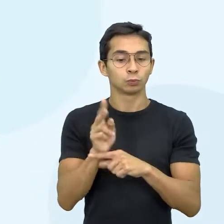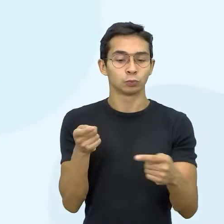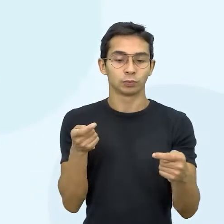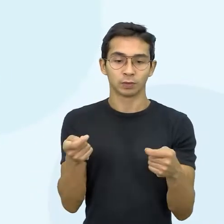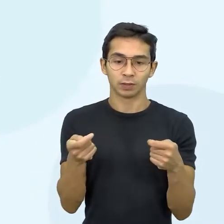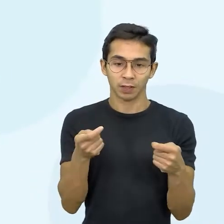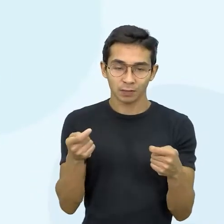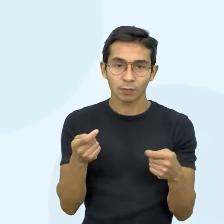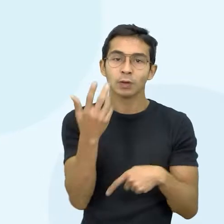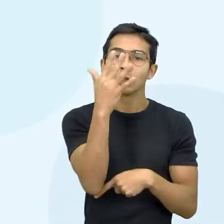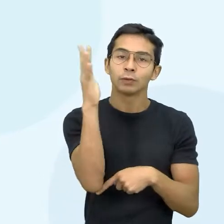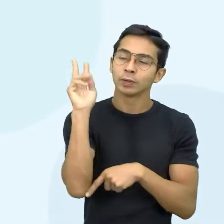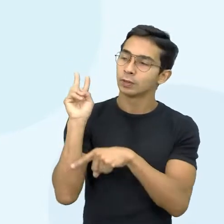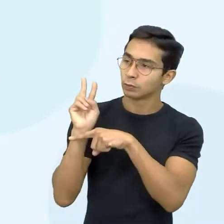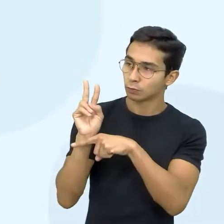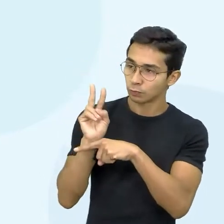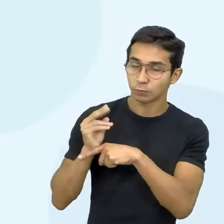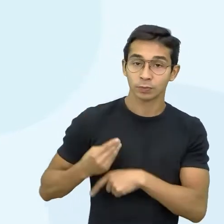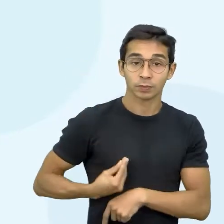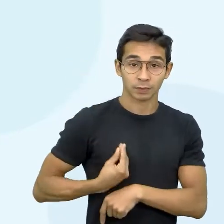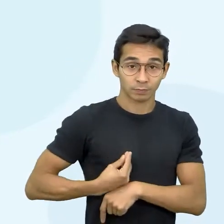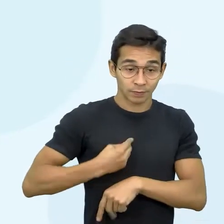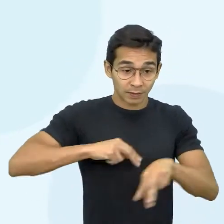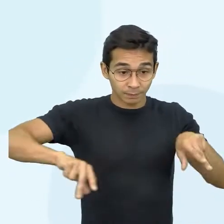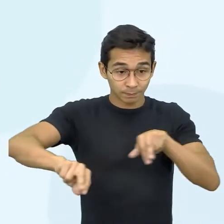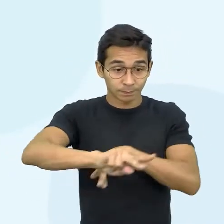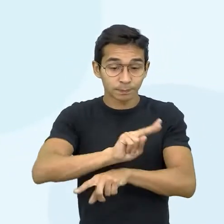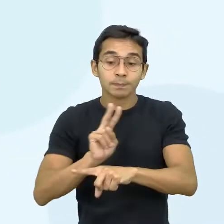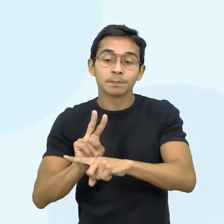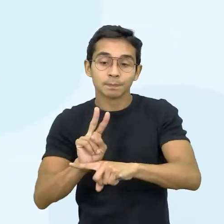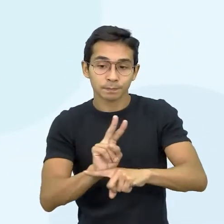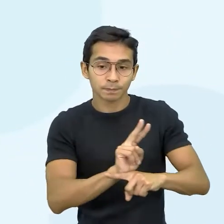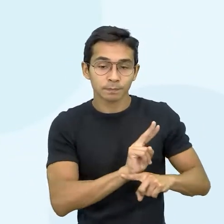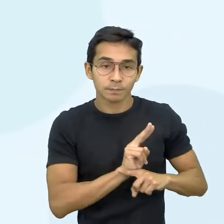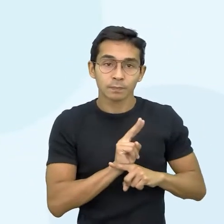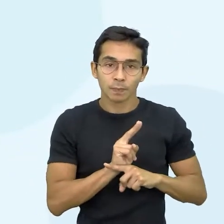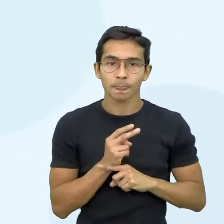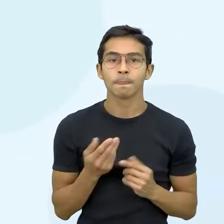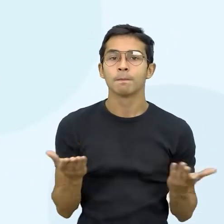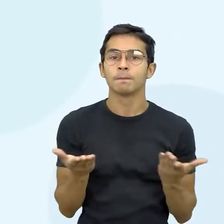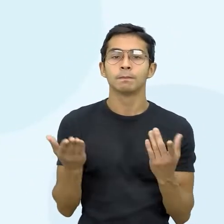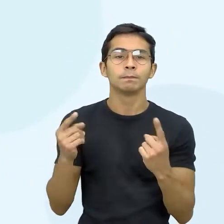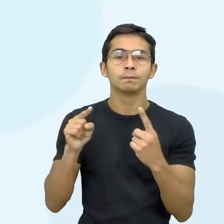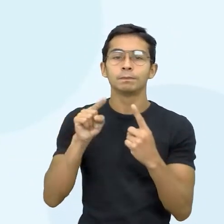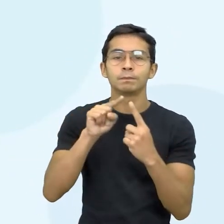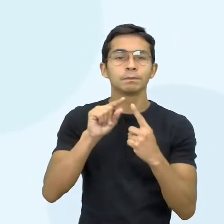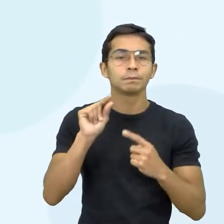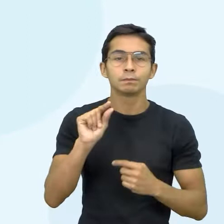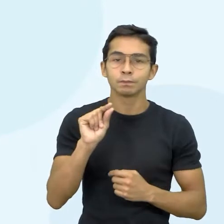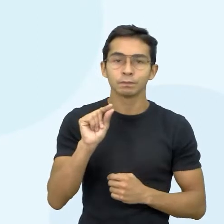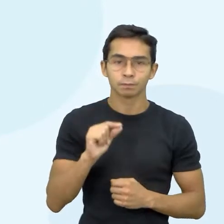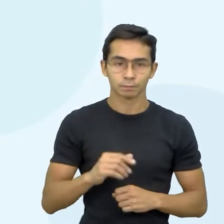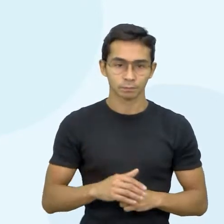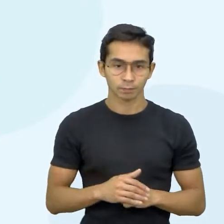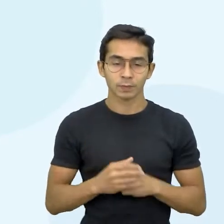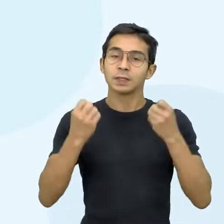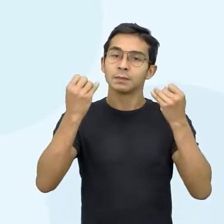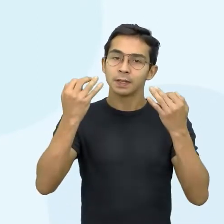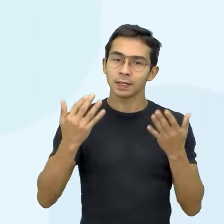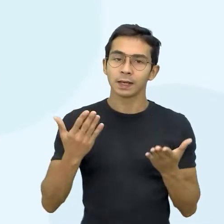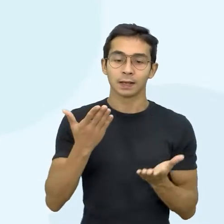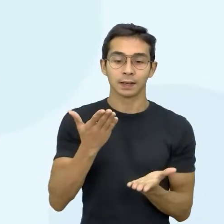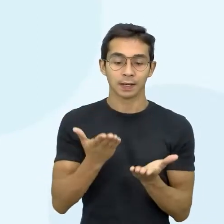da vida em todas as suas formas. Então, os nossos objetivos de hoje são retomar o conceito de equilíbrio